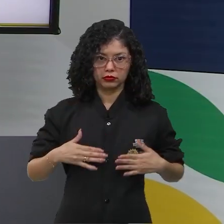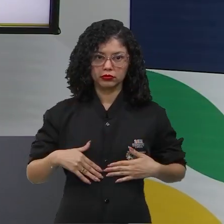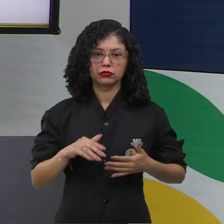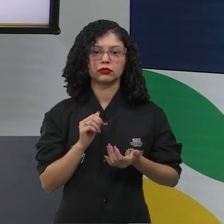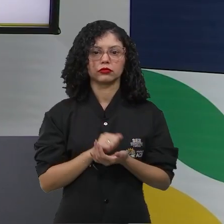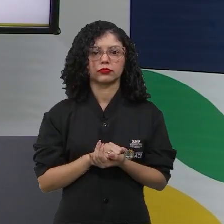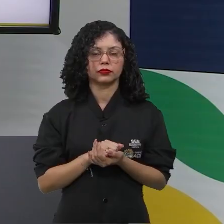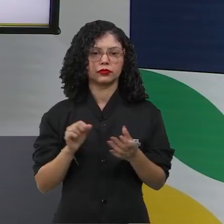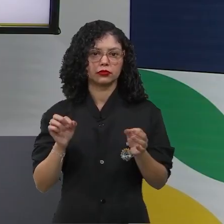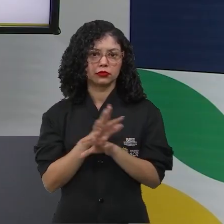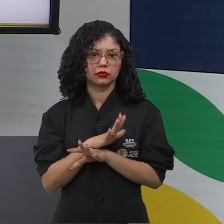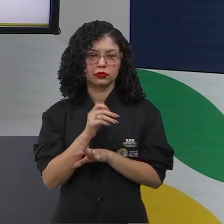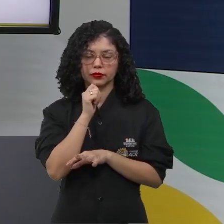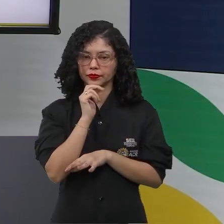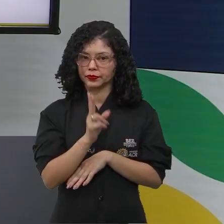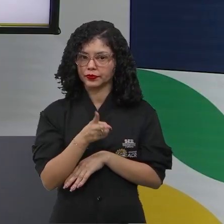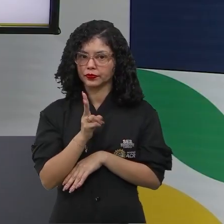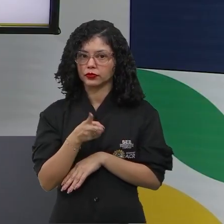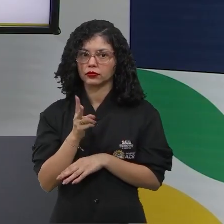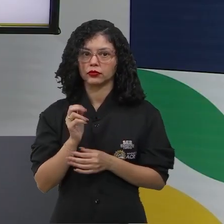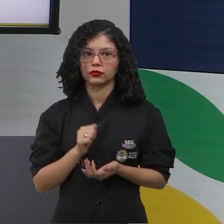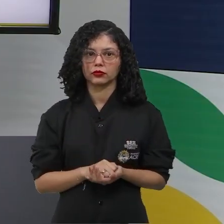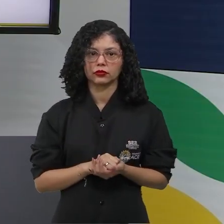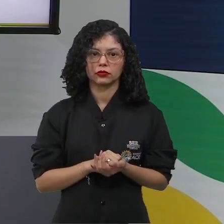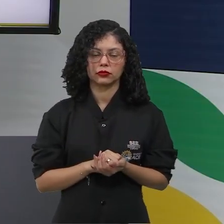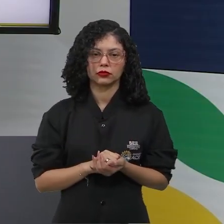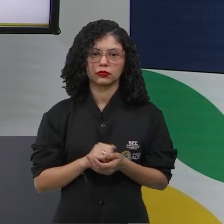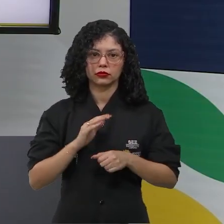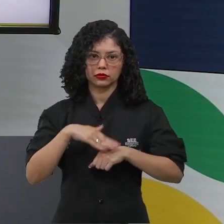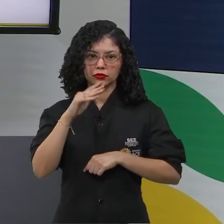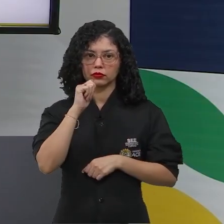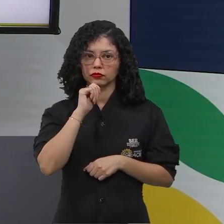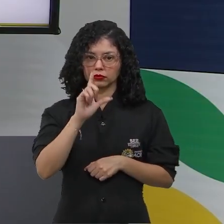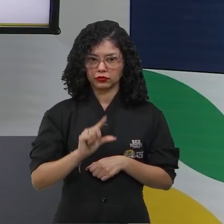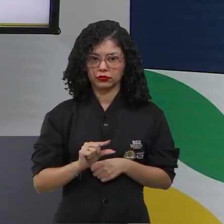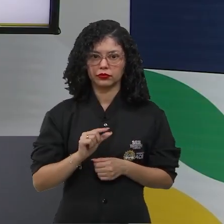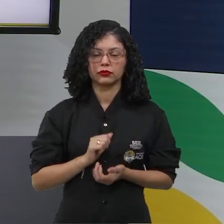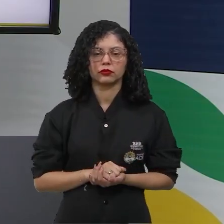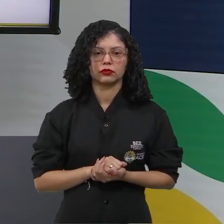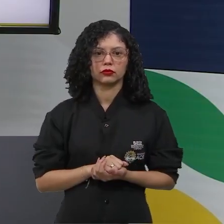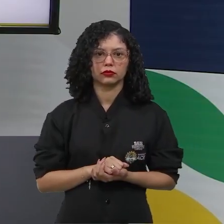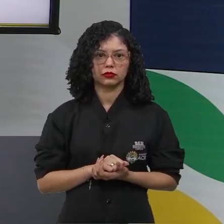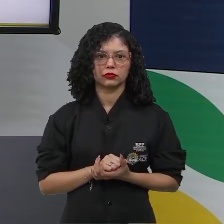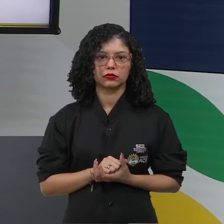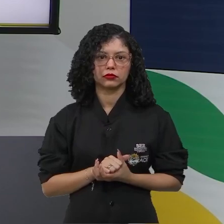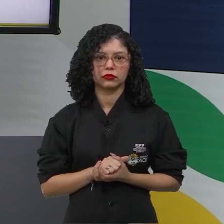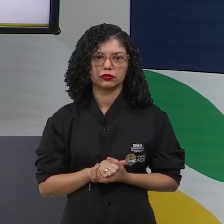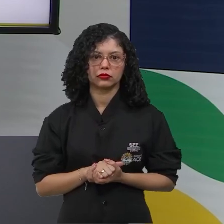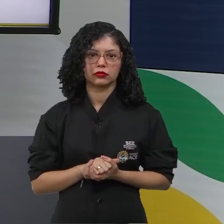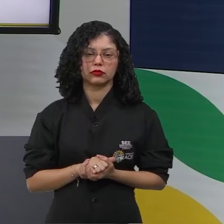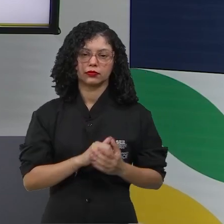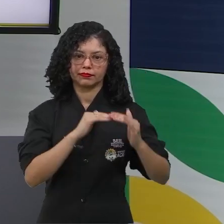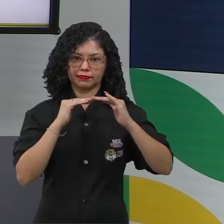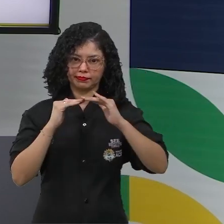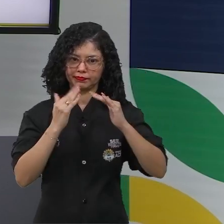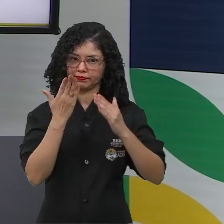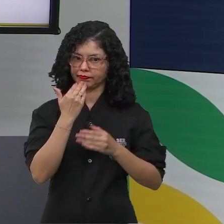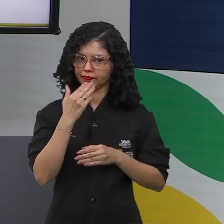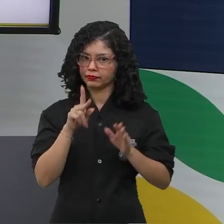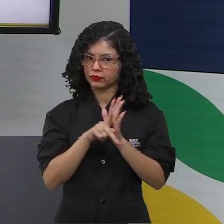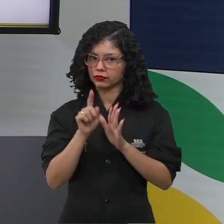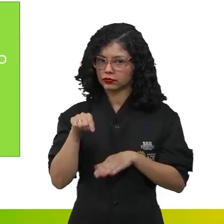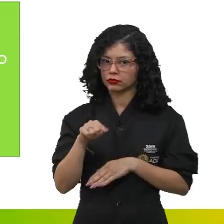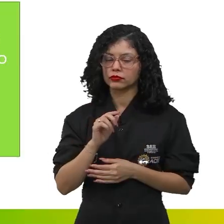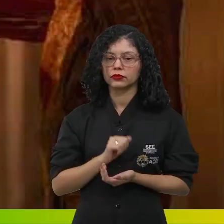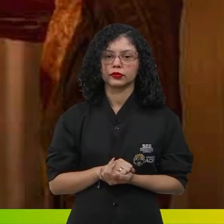Então, acaba sendo sempre esse excesso, tanto para mais quanto para menos. Basicamente isso, relacionado à alimentação aqui